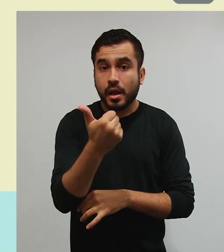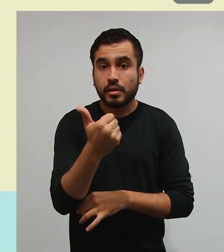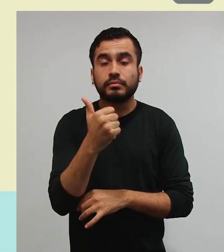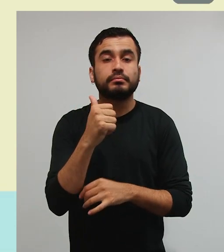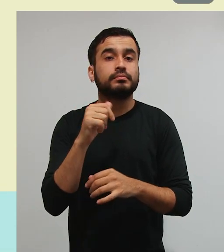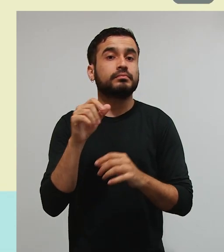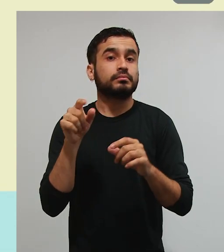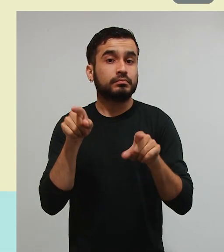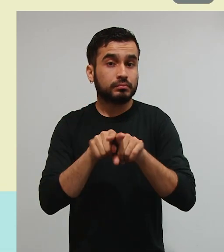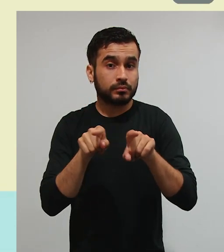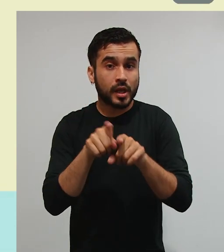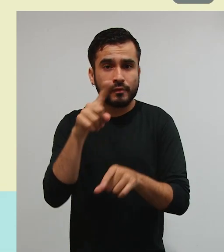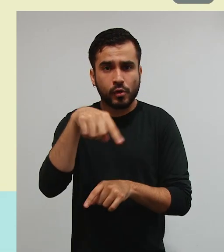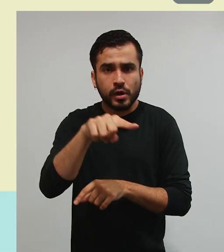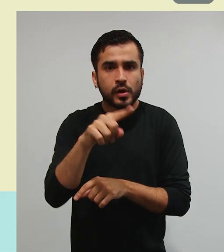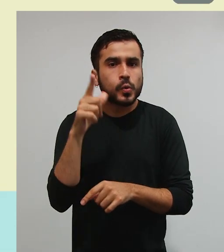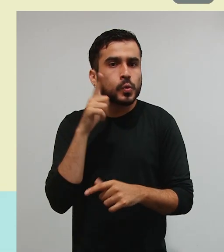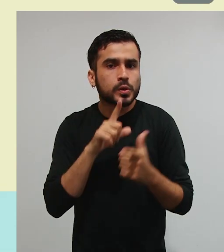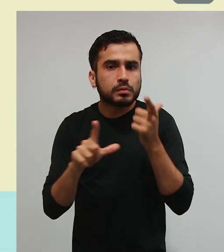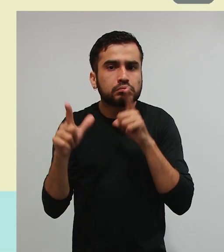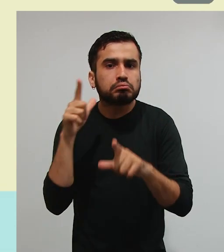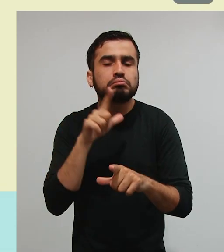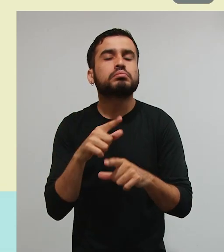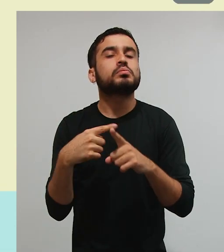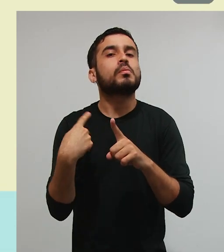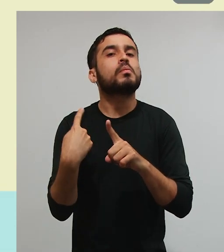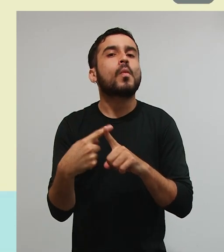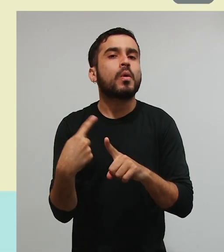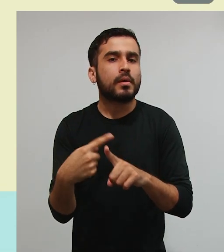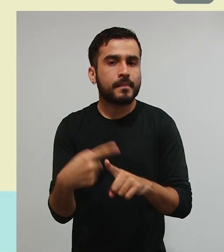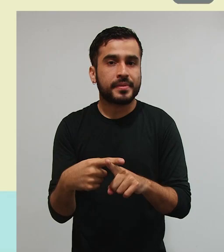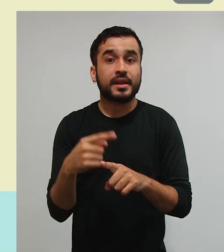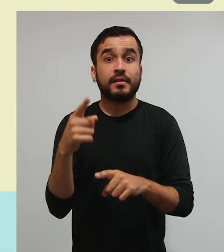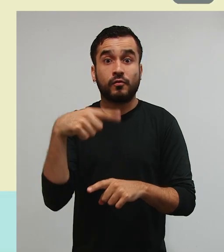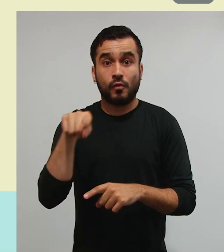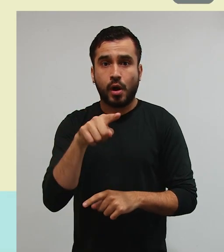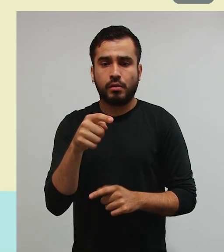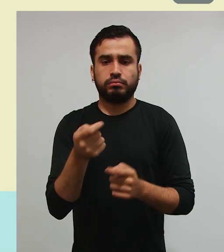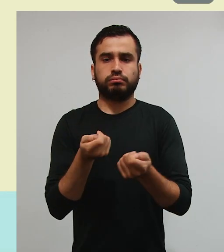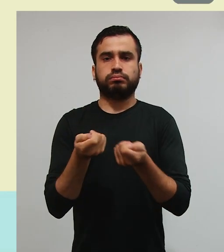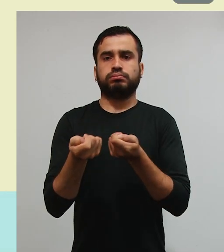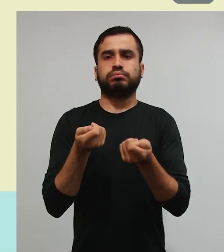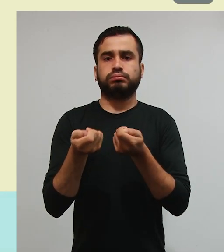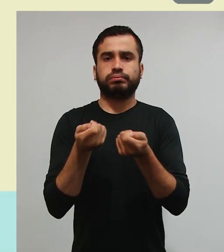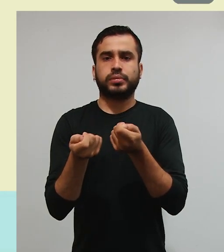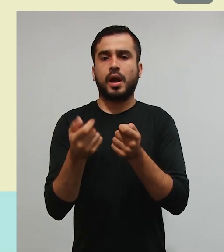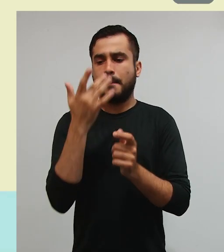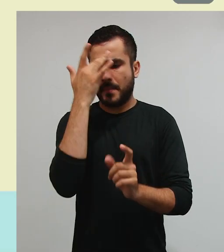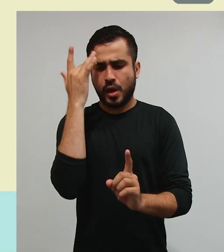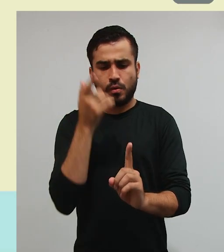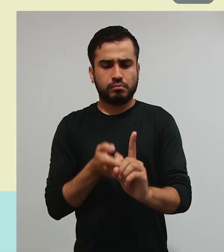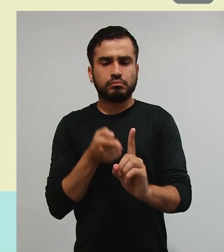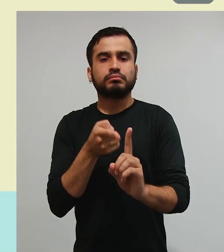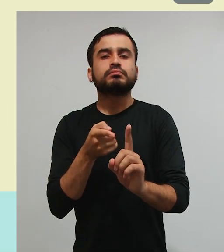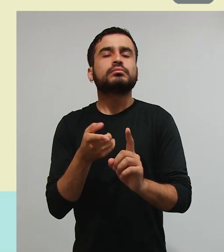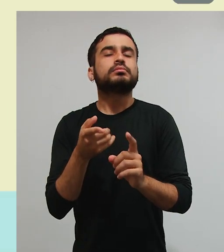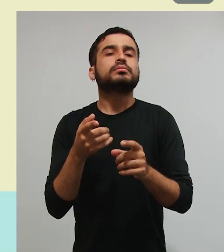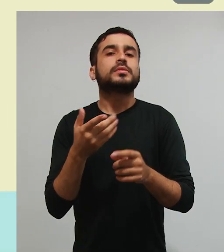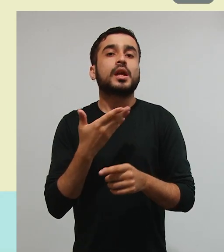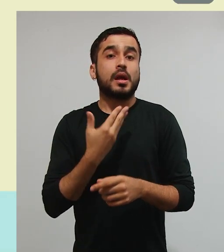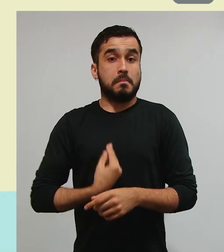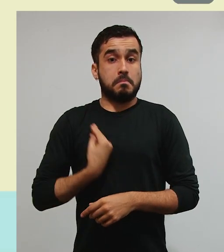é a chance de você ter sucesso. Por quê? Porque quanto mais ativo é o participante, maior,